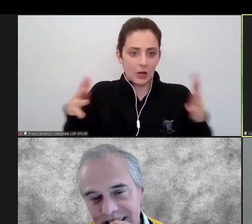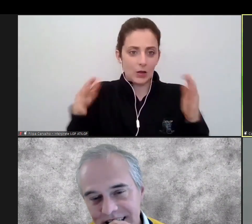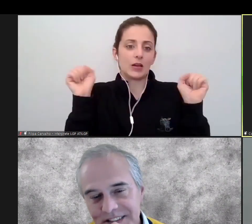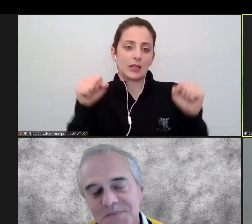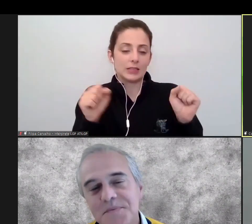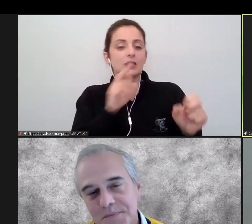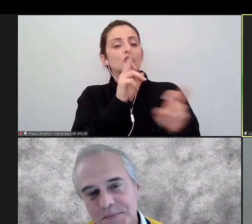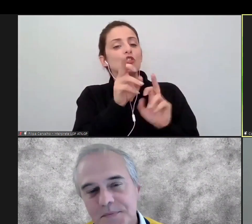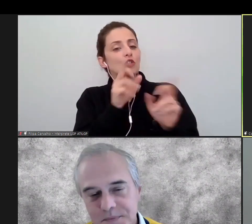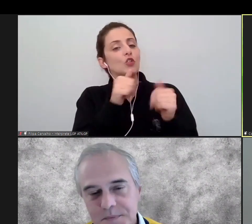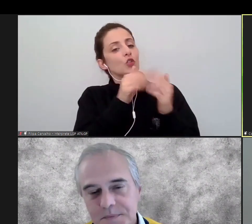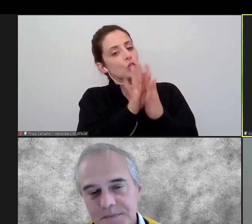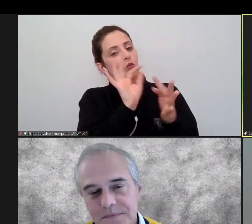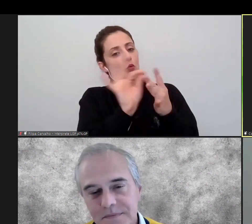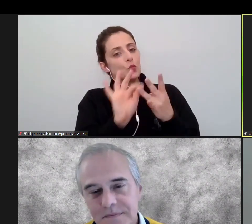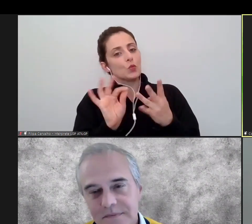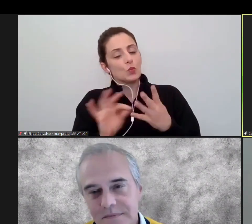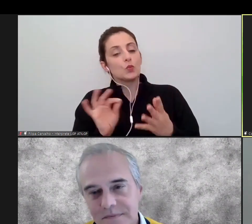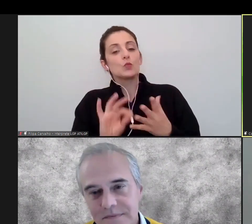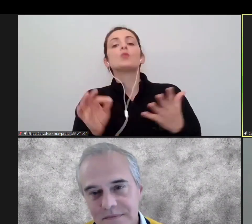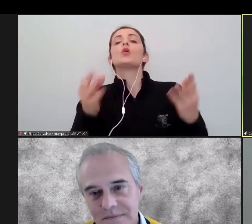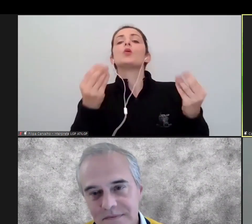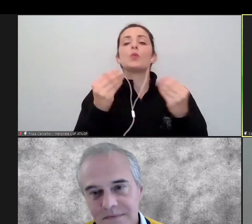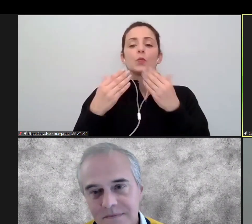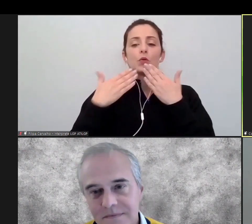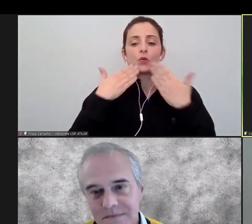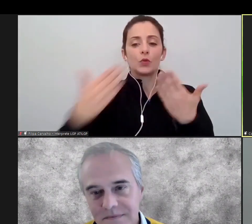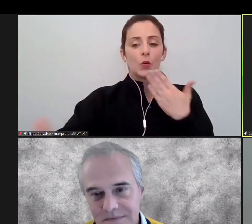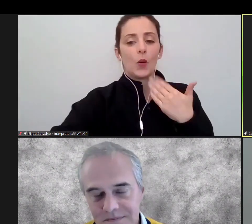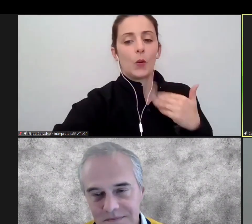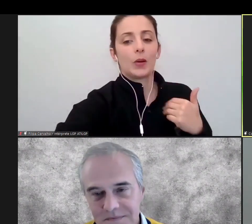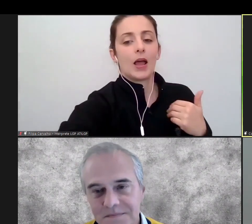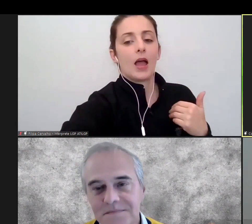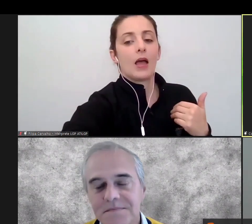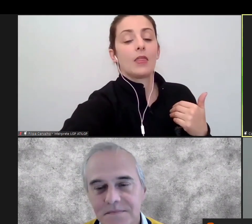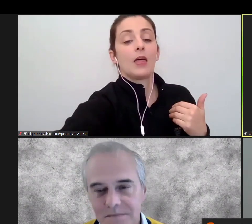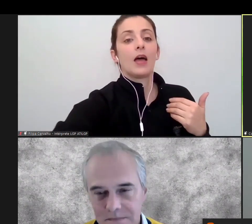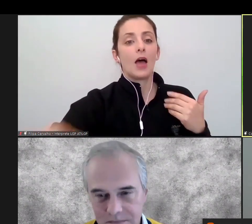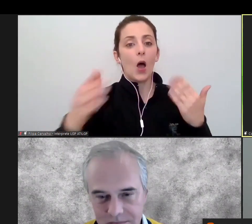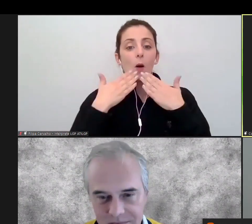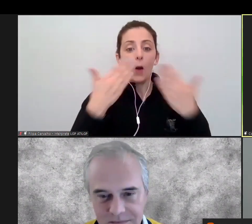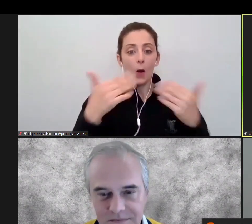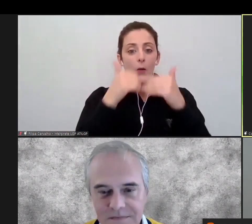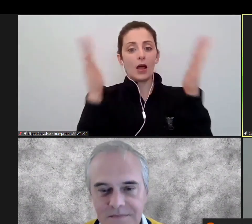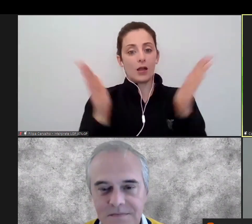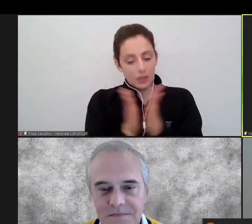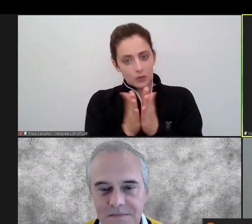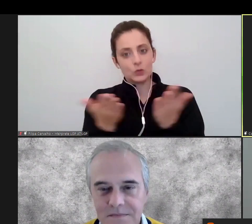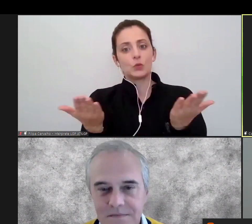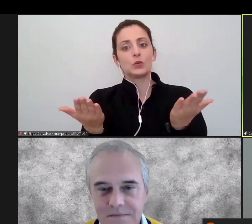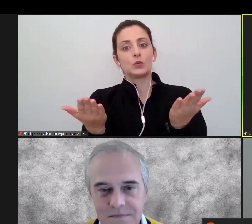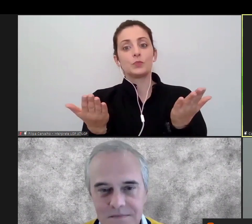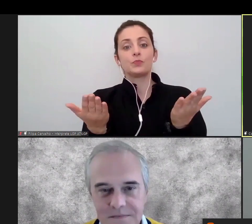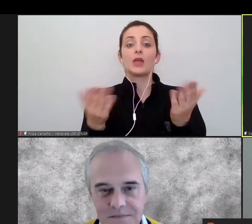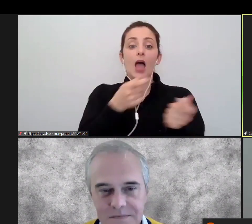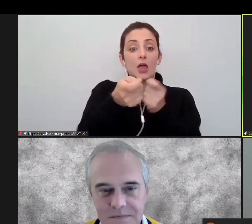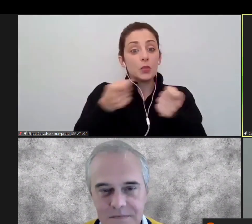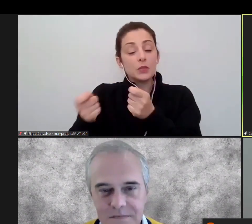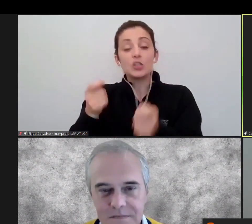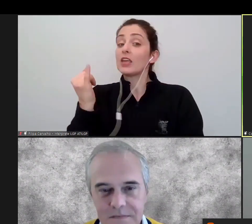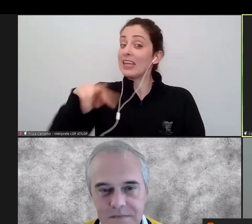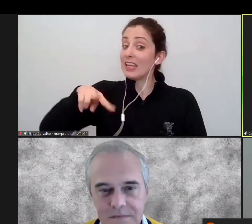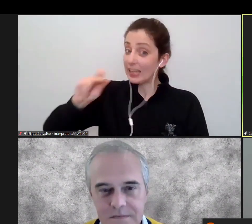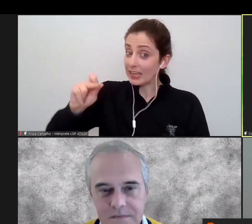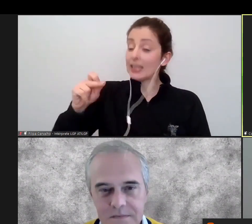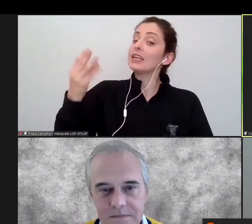aqui a tudo o que foi questionado. Eduardo Almeida Costa, Rita Albuquerque, muito obrigada, parabéns mais uma vez ao INA, ao Instituto Nacional de Administração, por esta